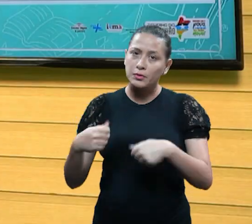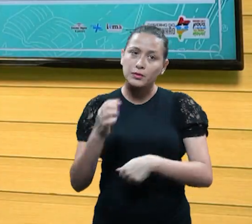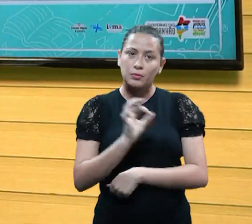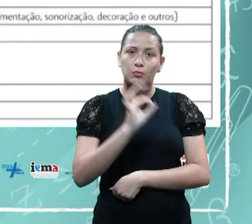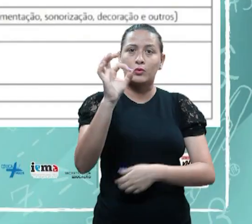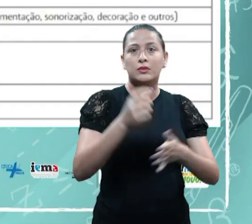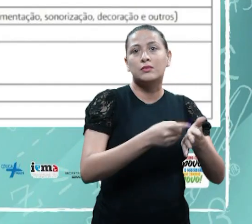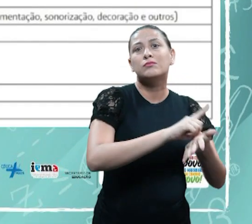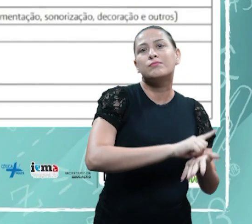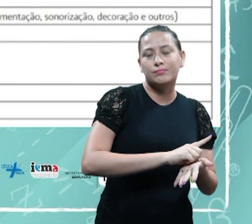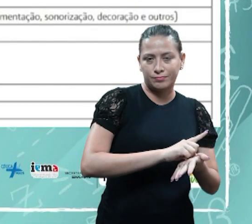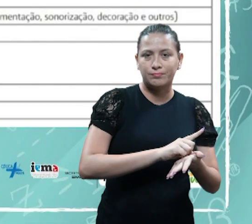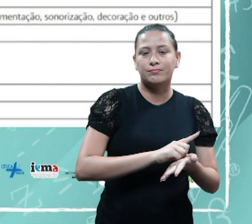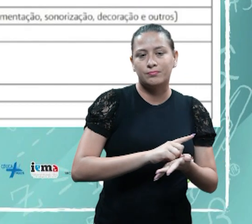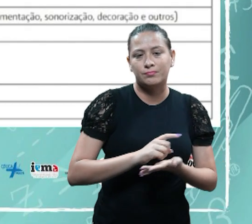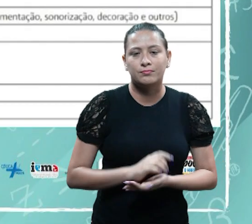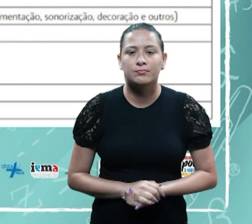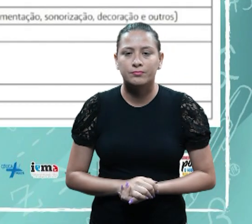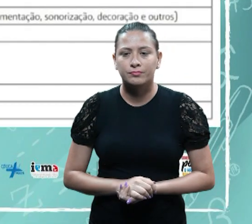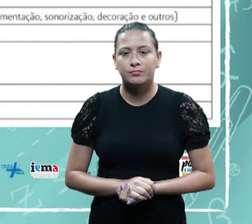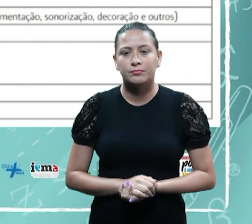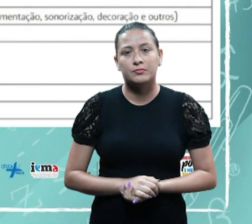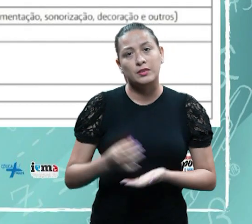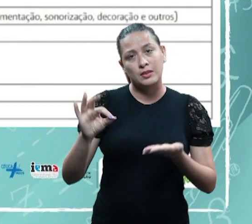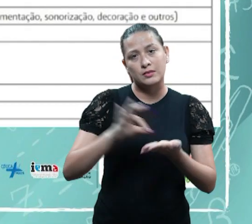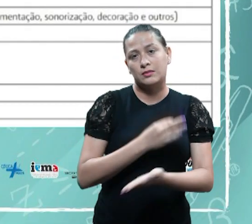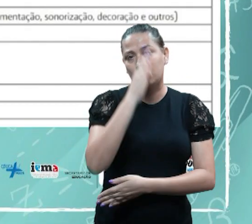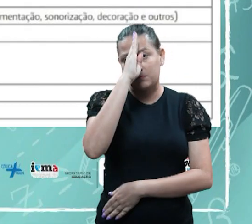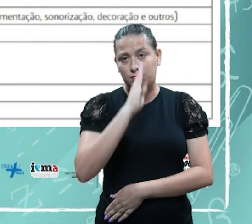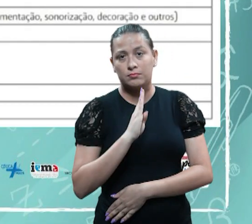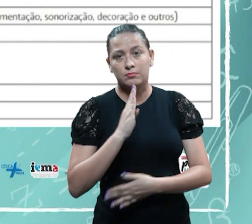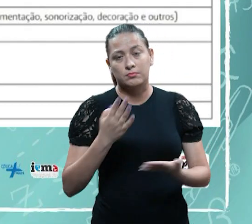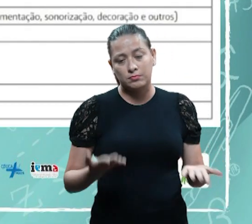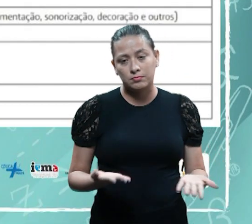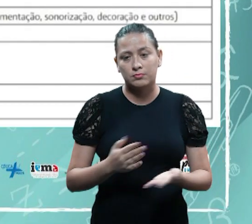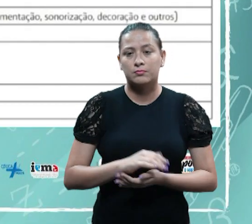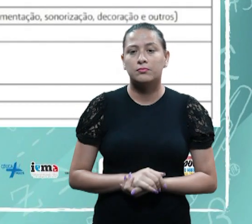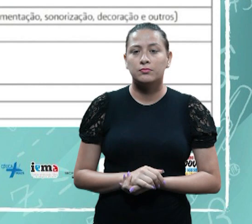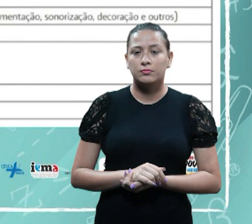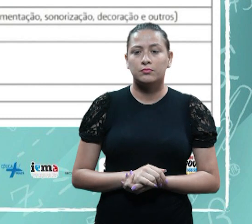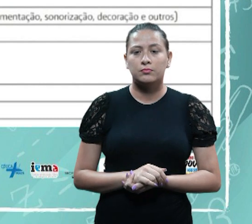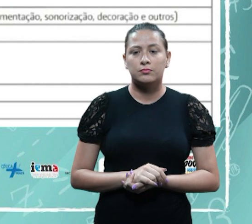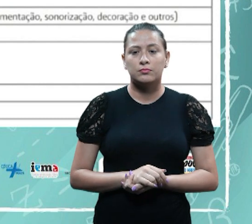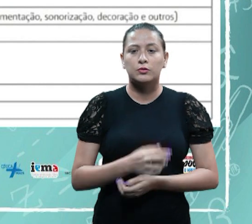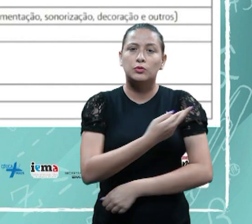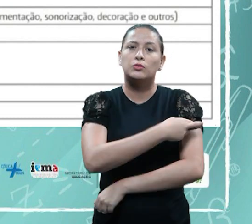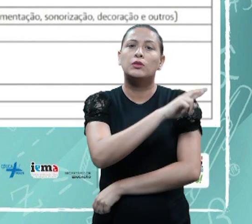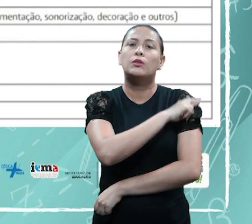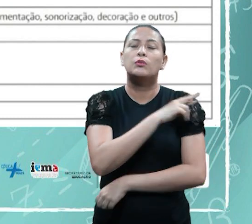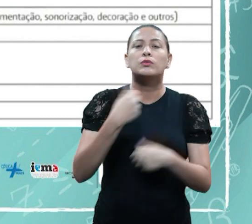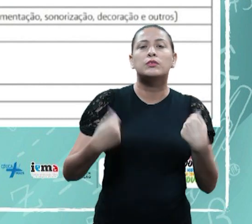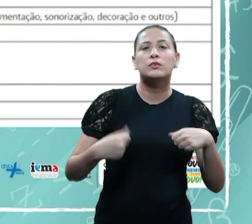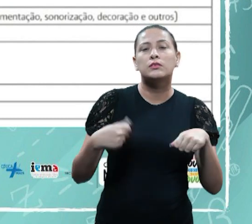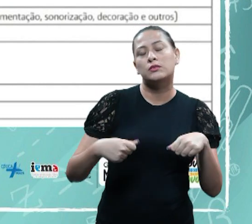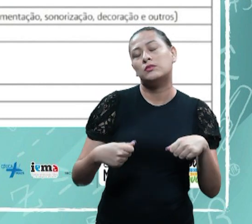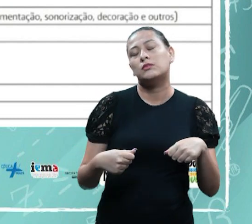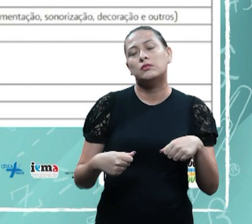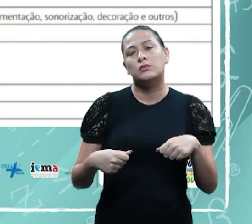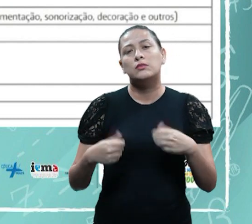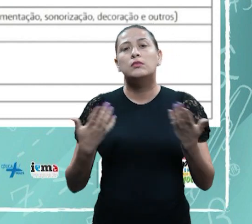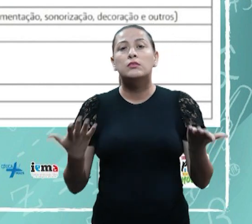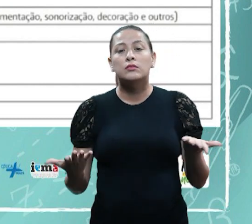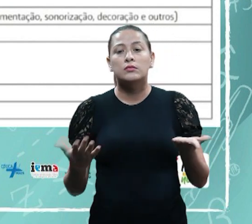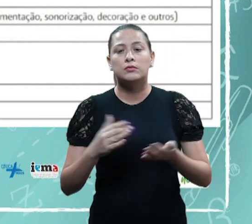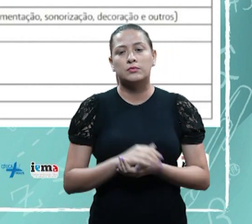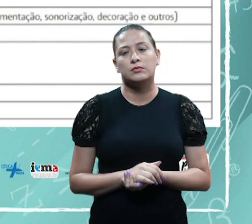né? Se a inscrição é gratuita, então os recursos necessários, quais os recursos necessários para o meu